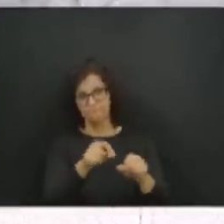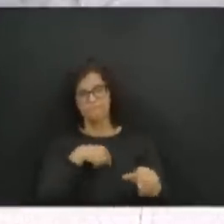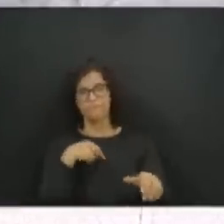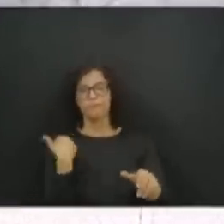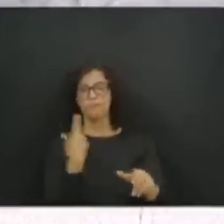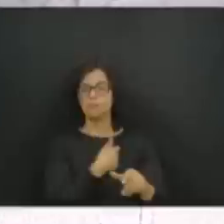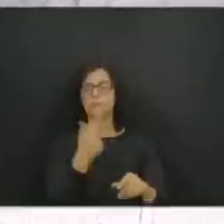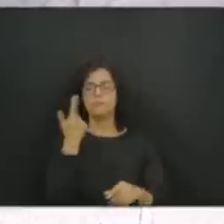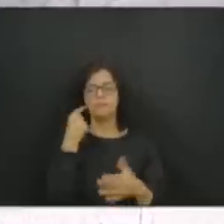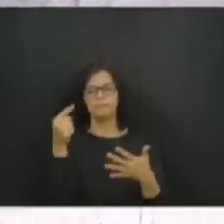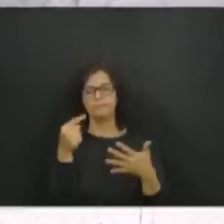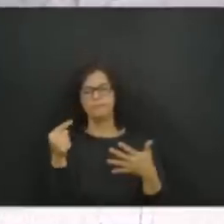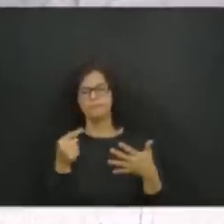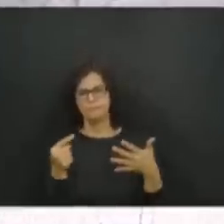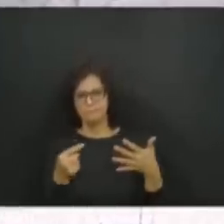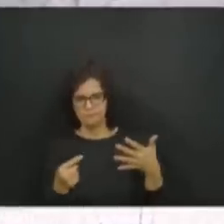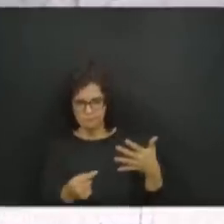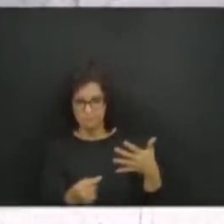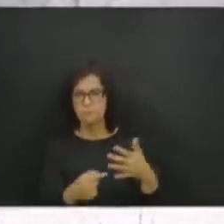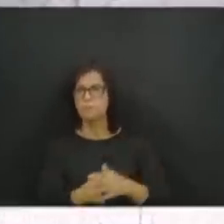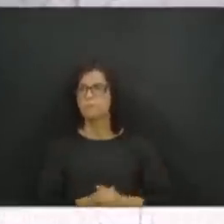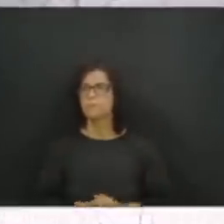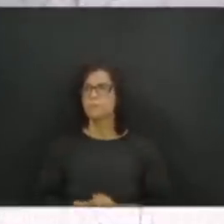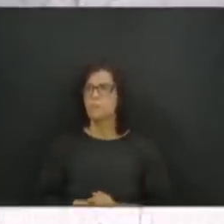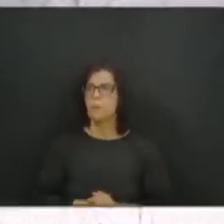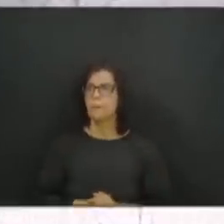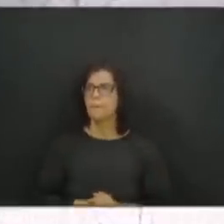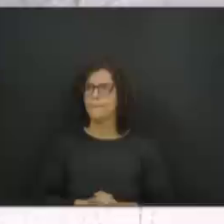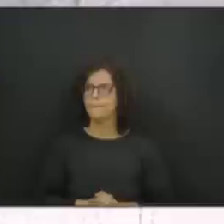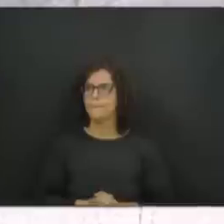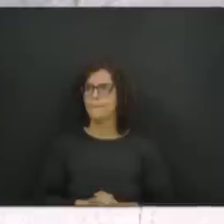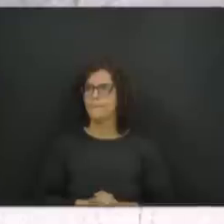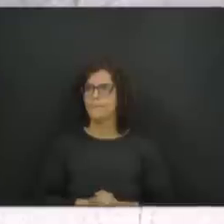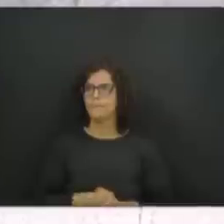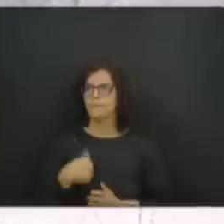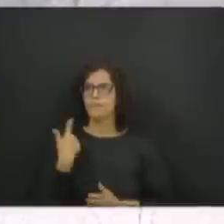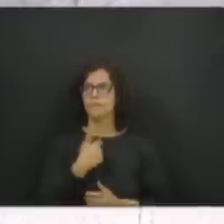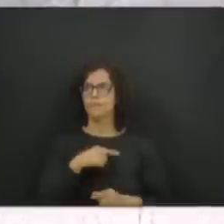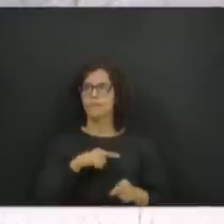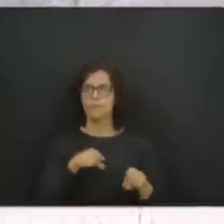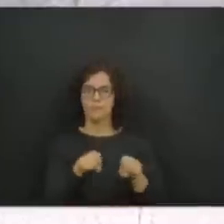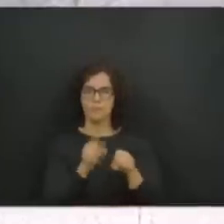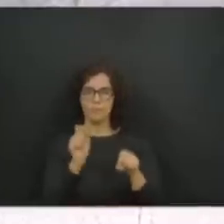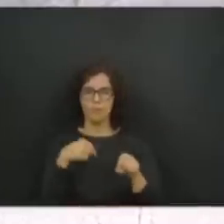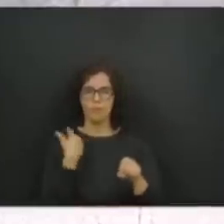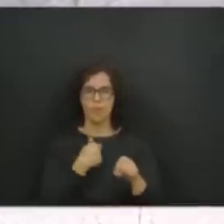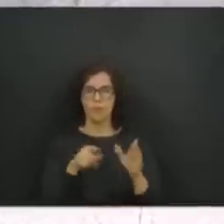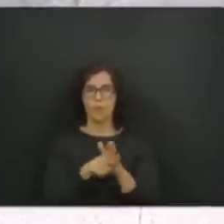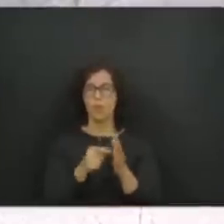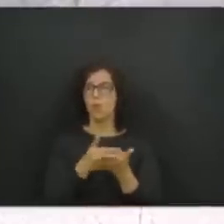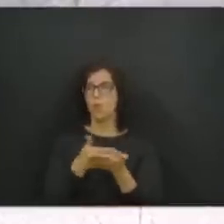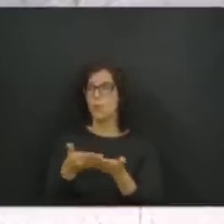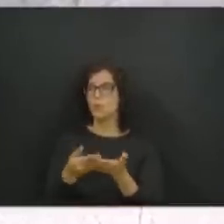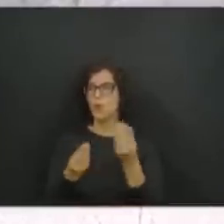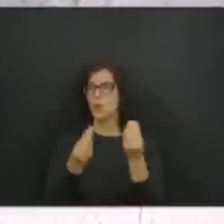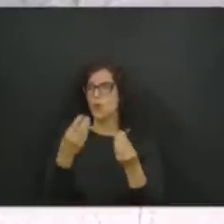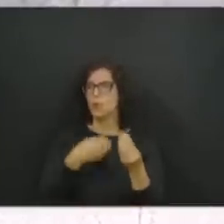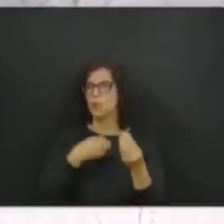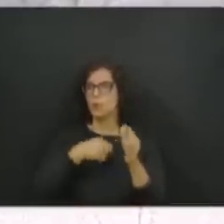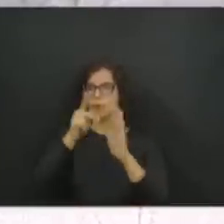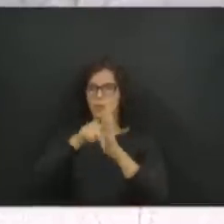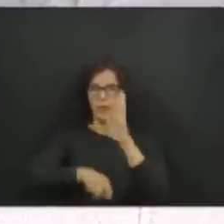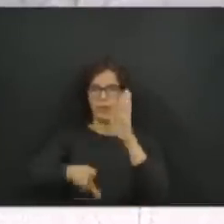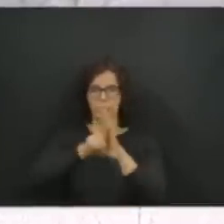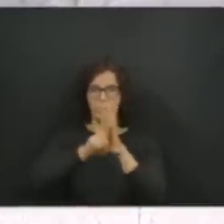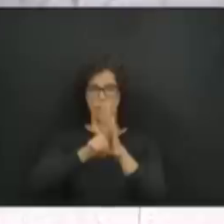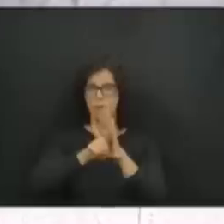a partir de inclusive que aqui é a reserva nesse caso da origem né do